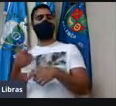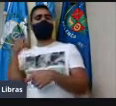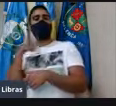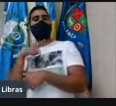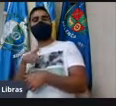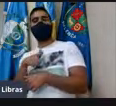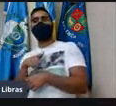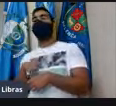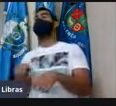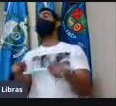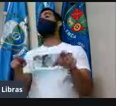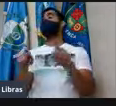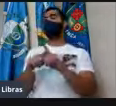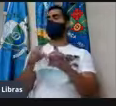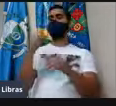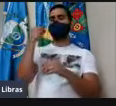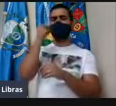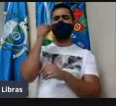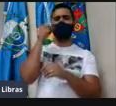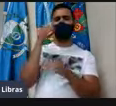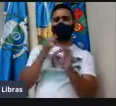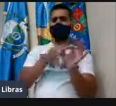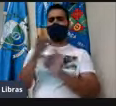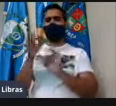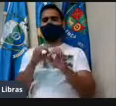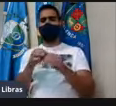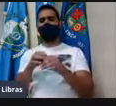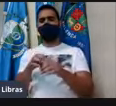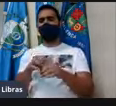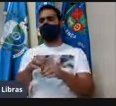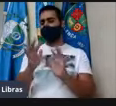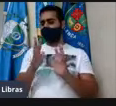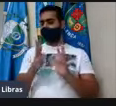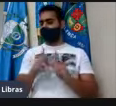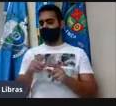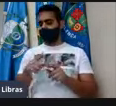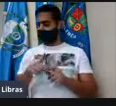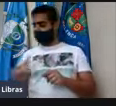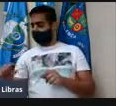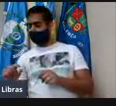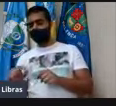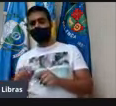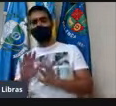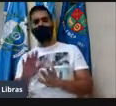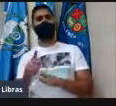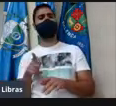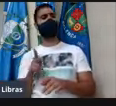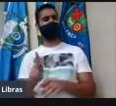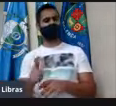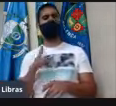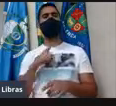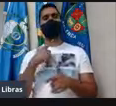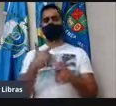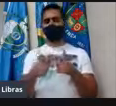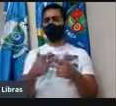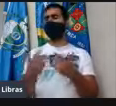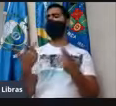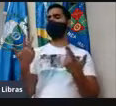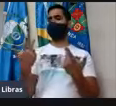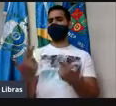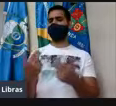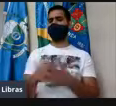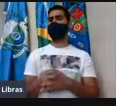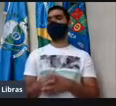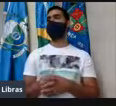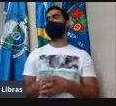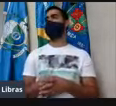que o poder público, com a tentativa de manutenção do mesmo, desentupiu a saída, porém entope recorrentemente, deixando ainda a rua em seu estado